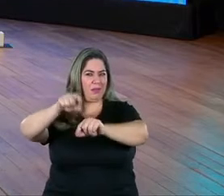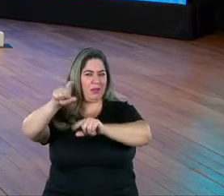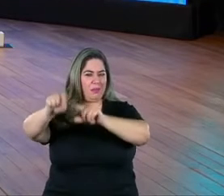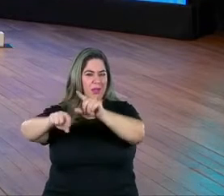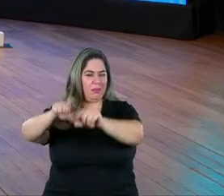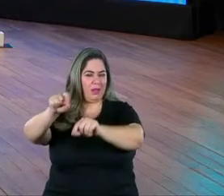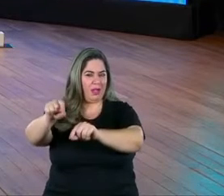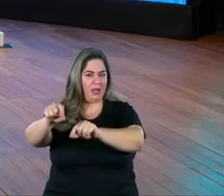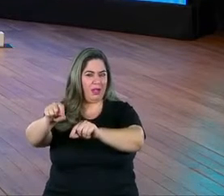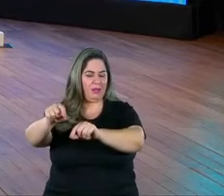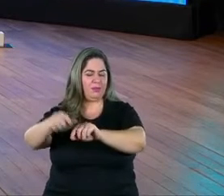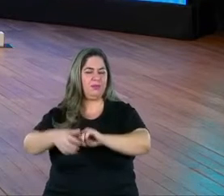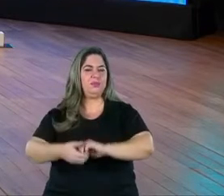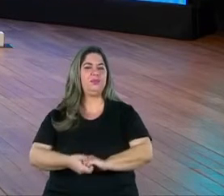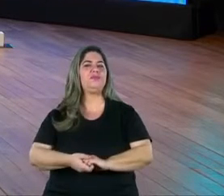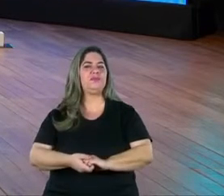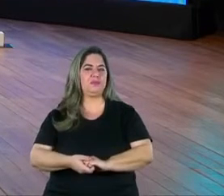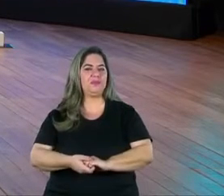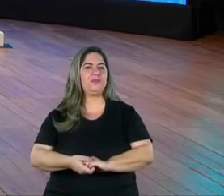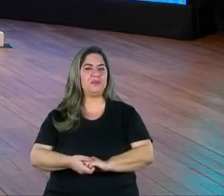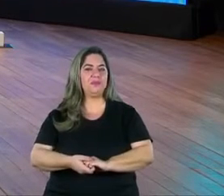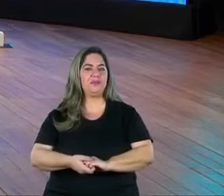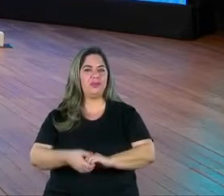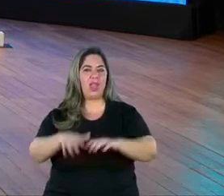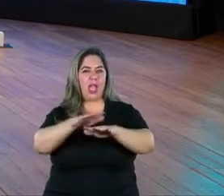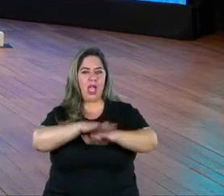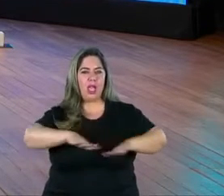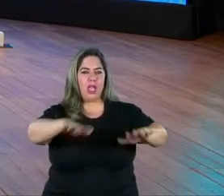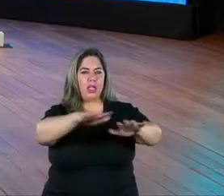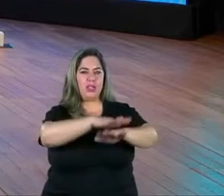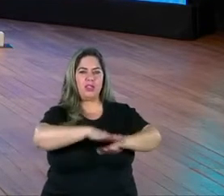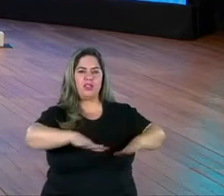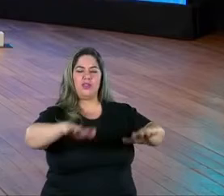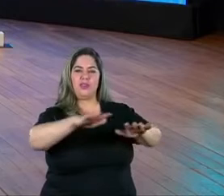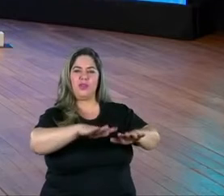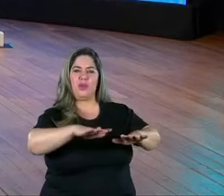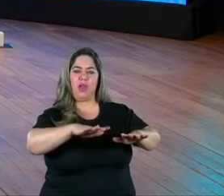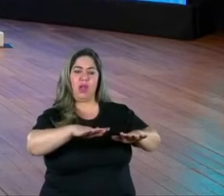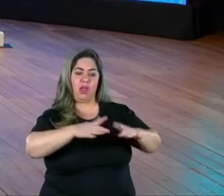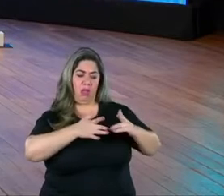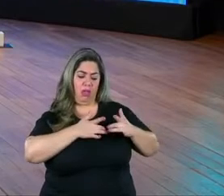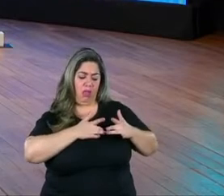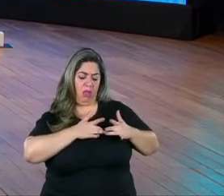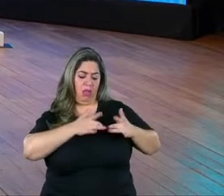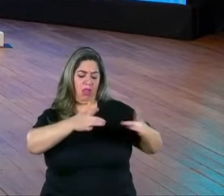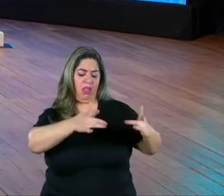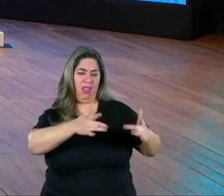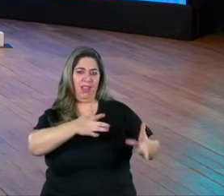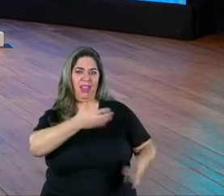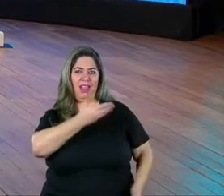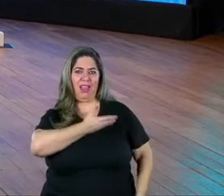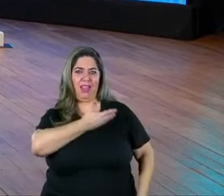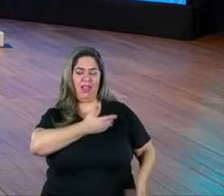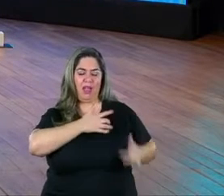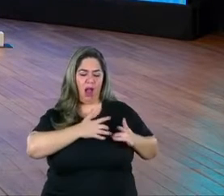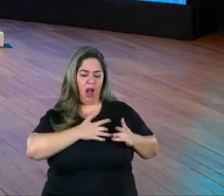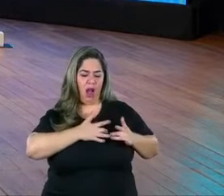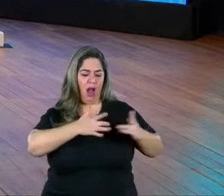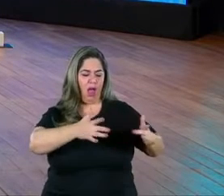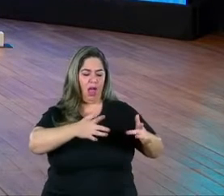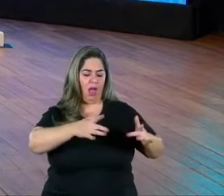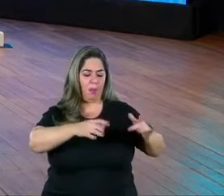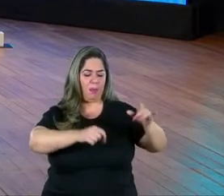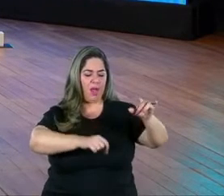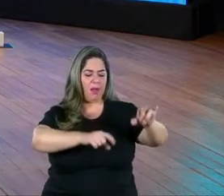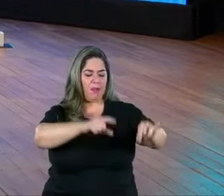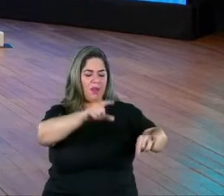fraternidade aberta. Esses oásis são regidos pela fraternidade, pela amizade que cimenta estar junto pelo